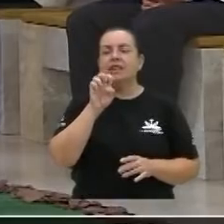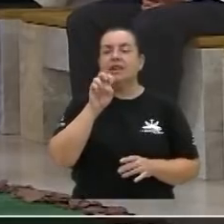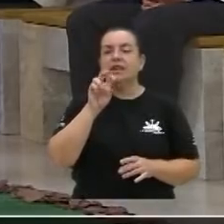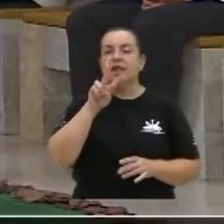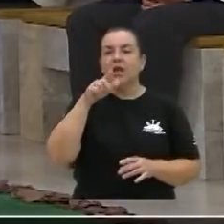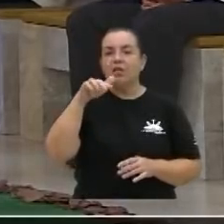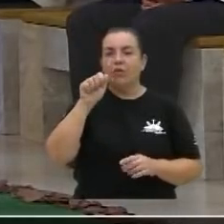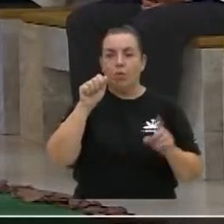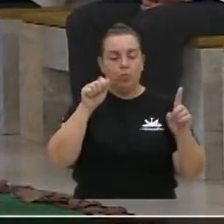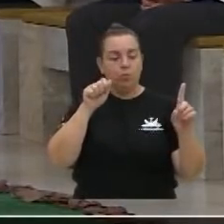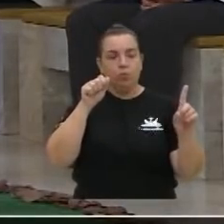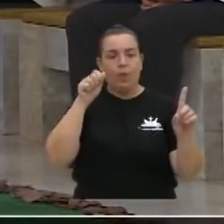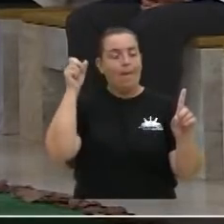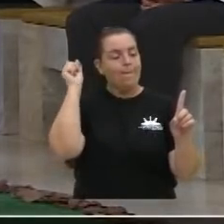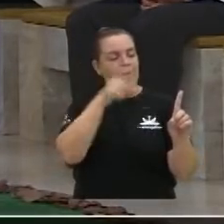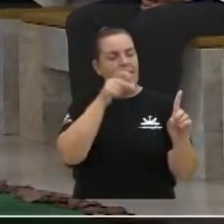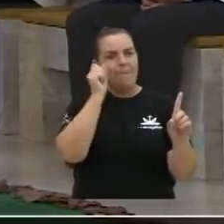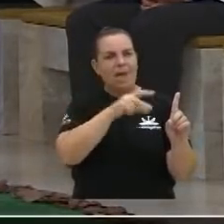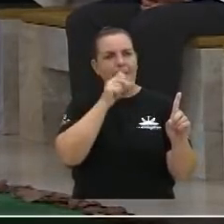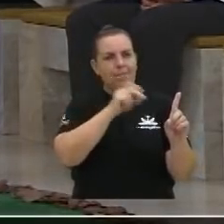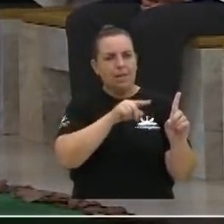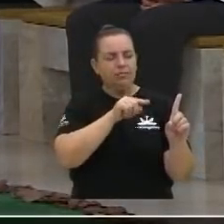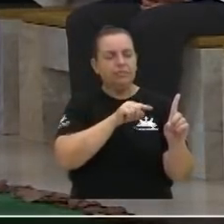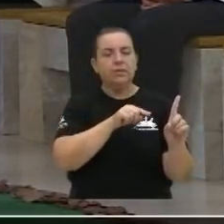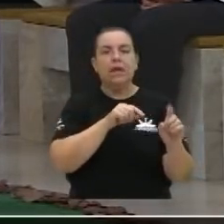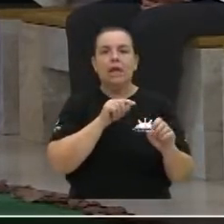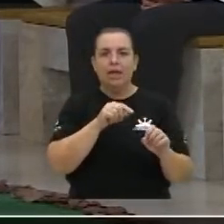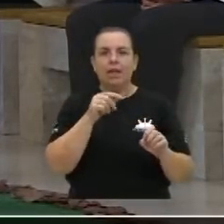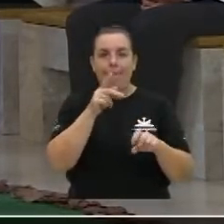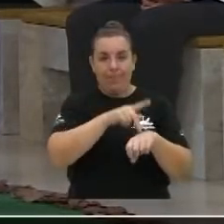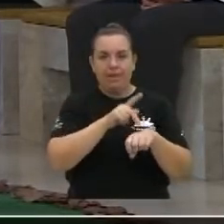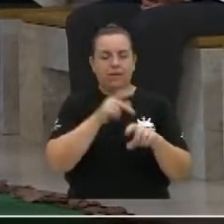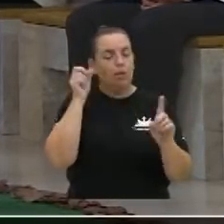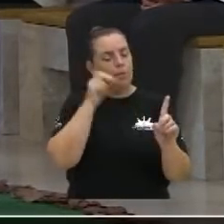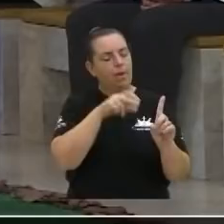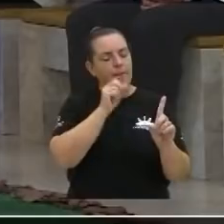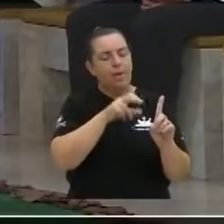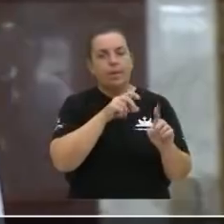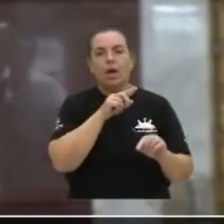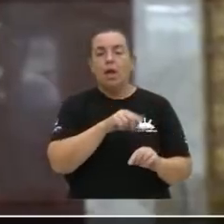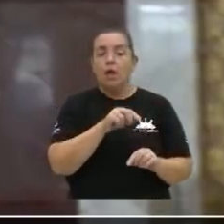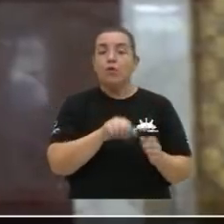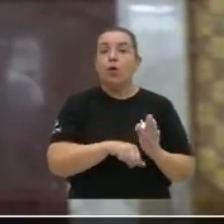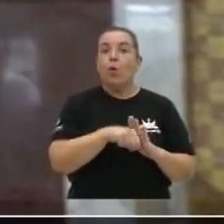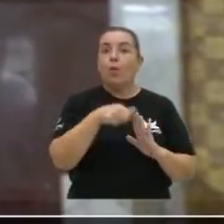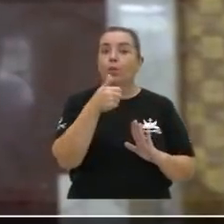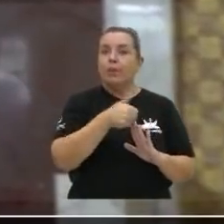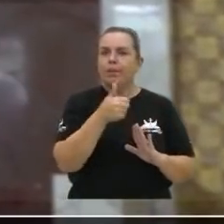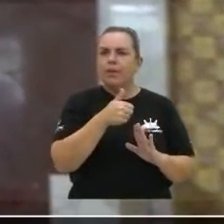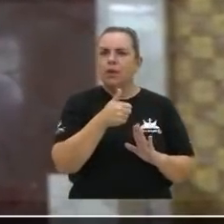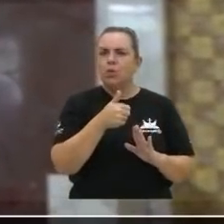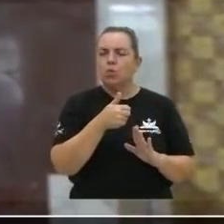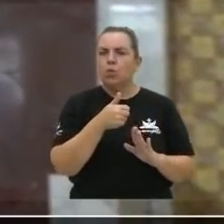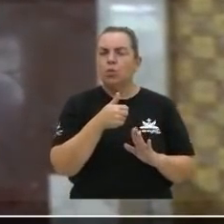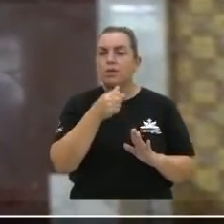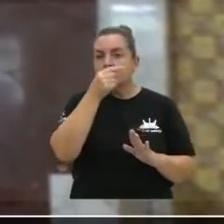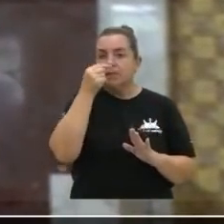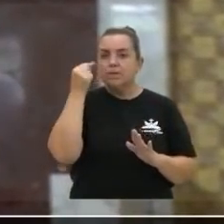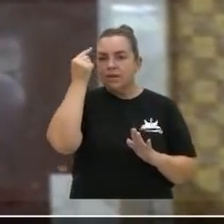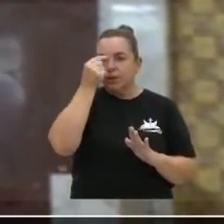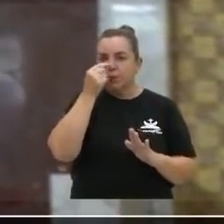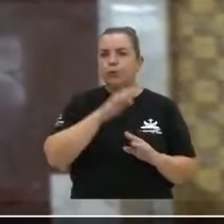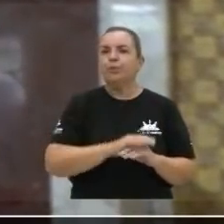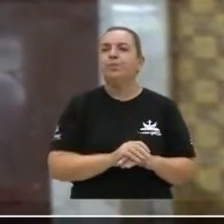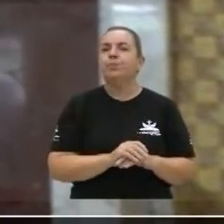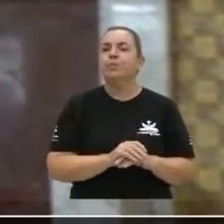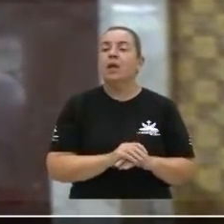mártires da igreja nascente. E quando Estevão foi morto, o que que